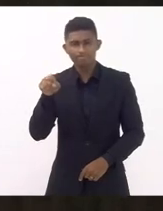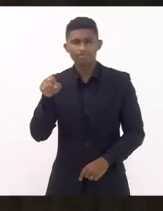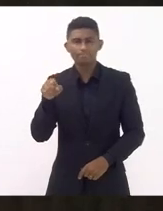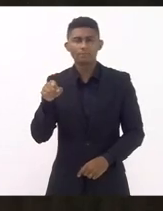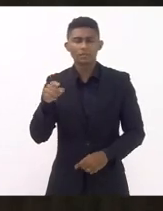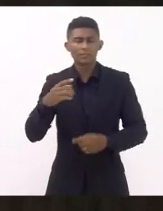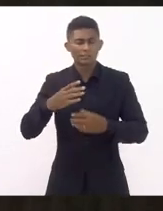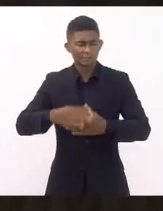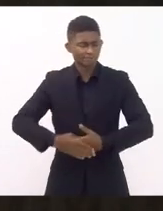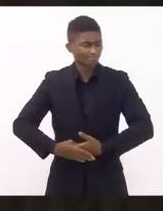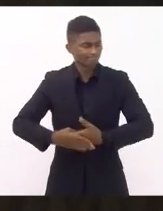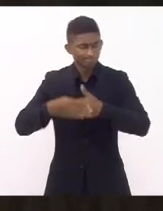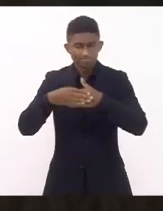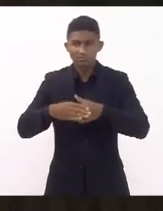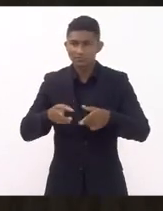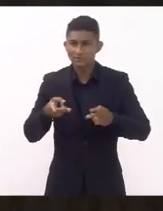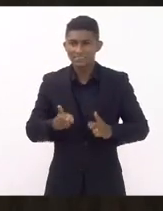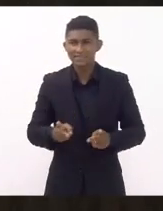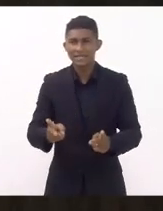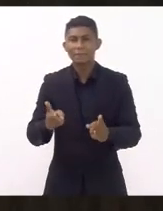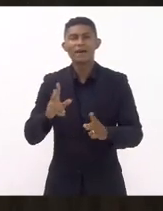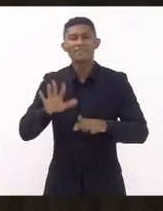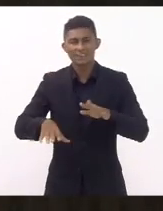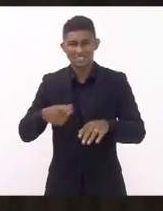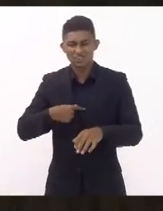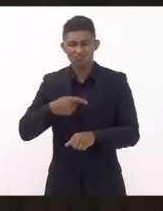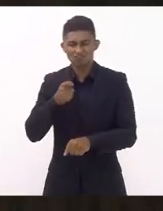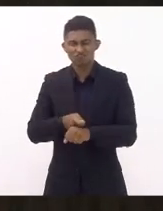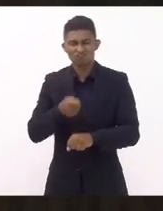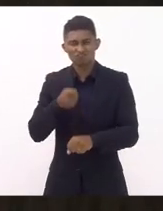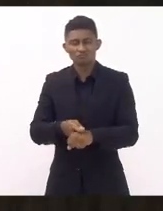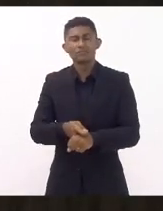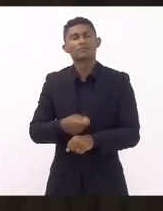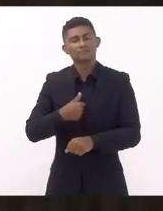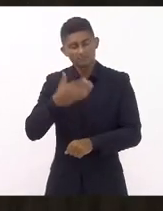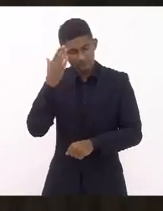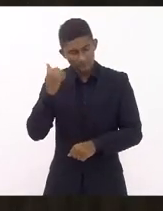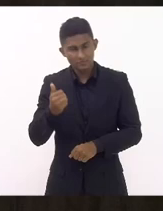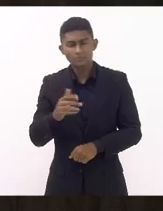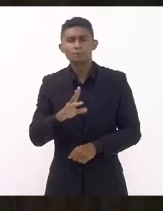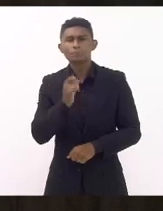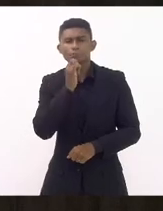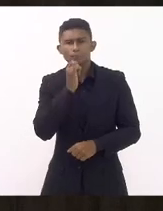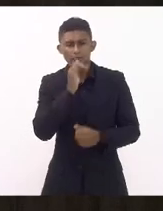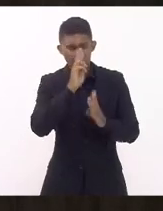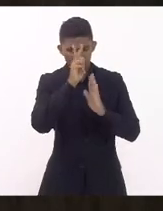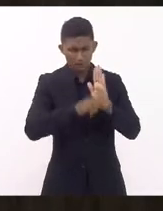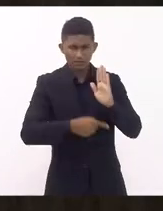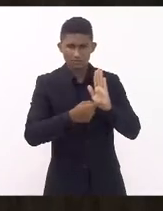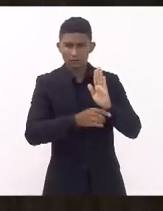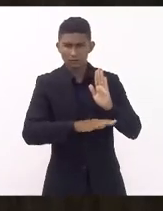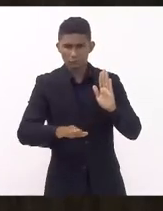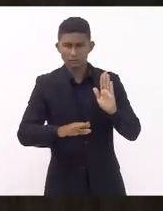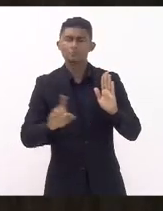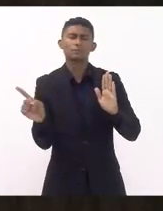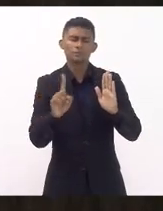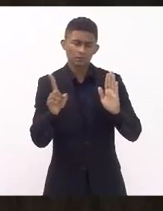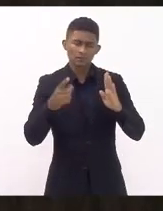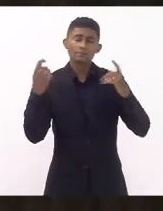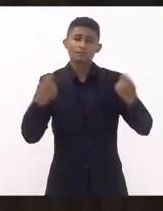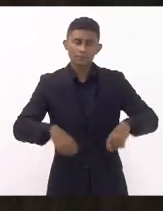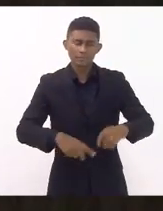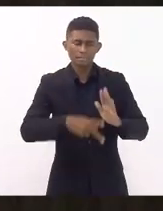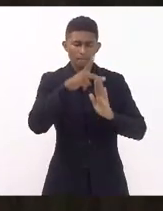sou sempre dura com o deputado Márcio Pacheco, eu reconheço, que não basta o projeto, a gente tem que ter a efetividade